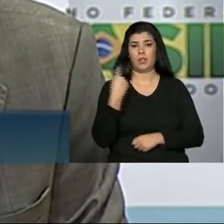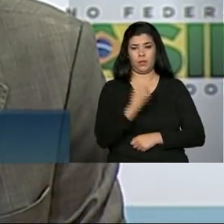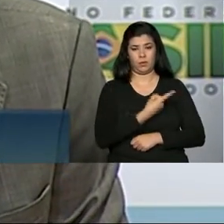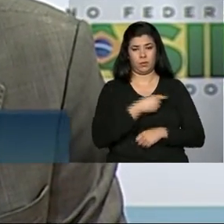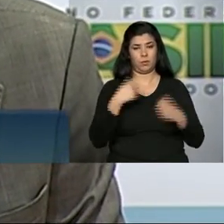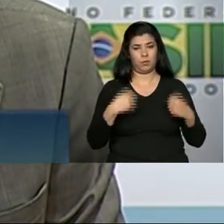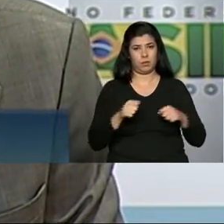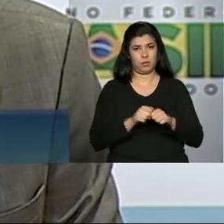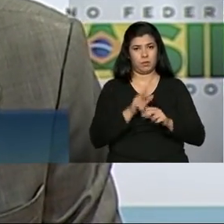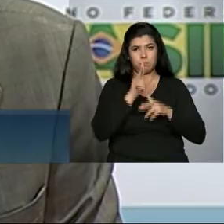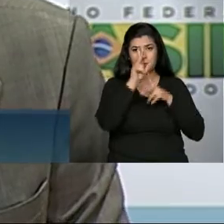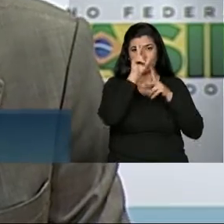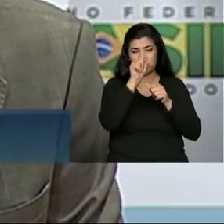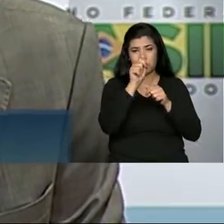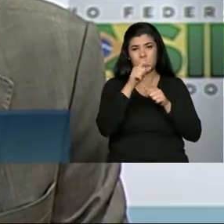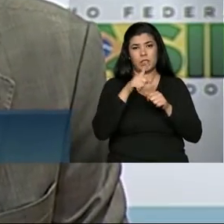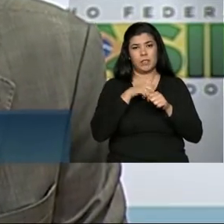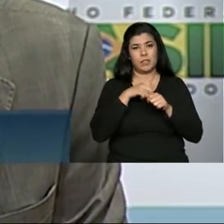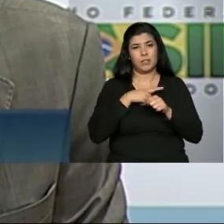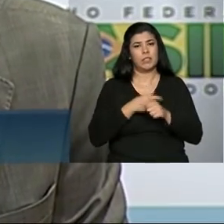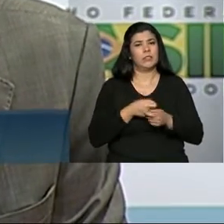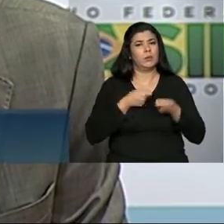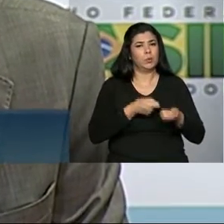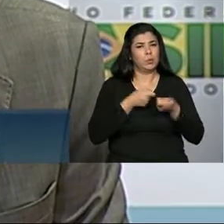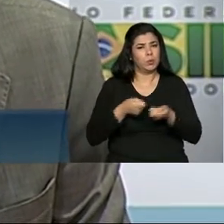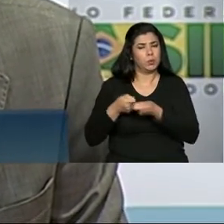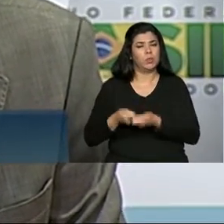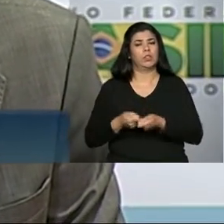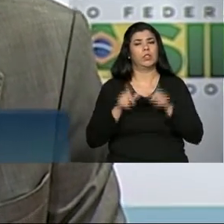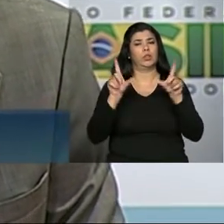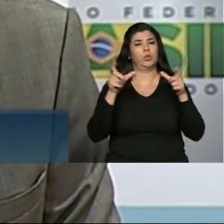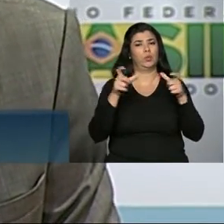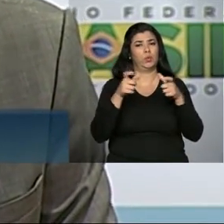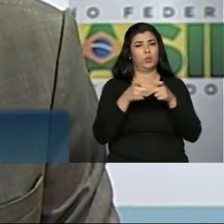precisaremos fortemente enfrentar a redução do hábito